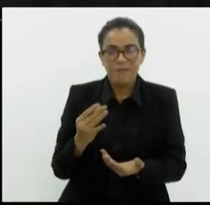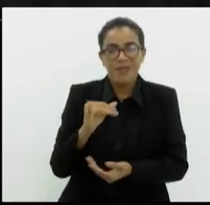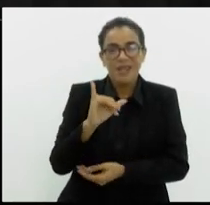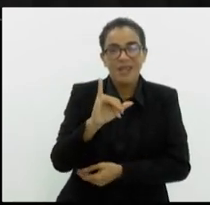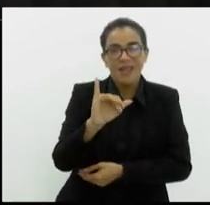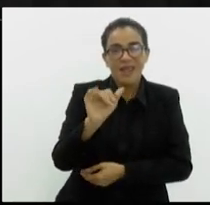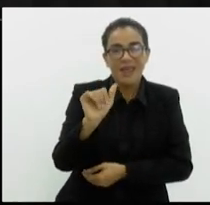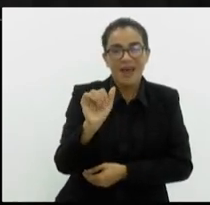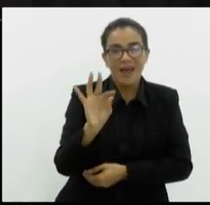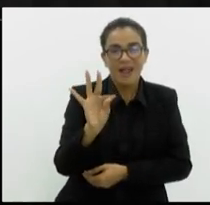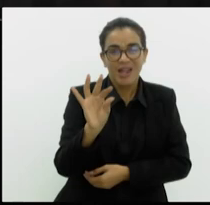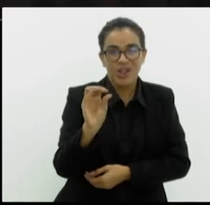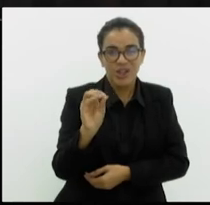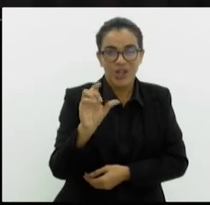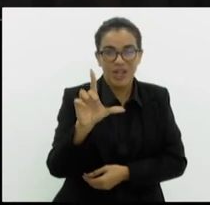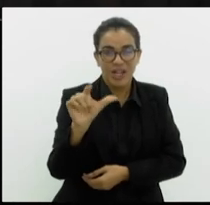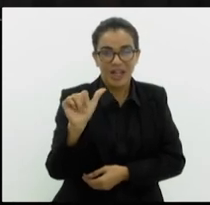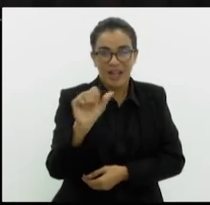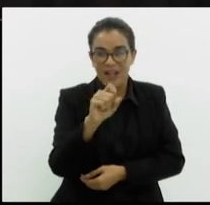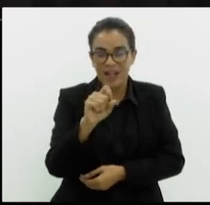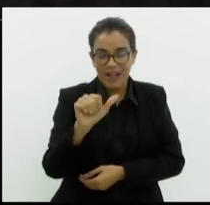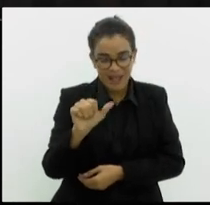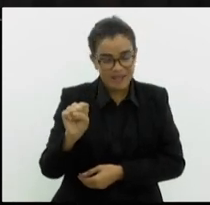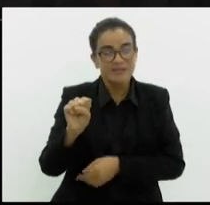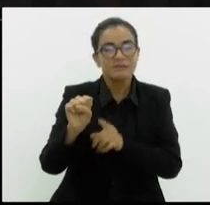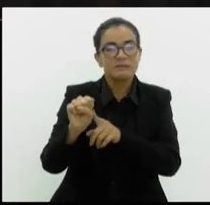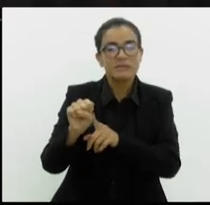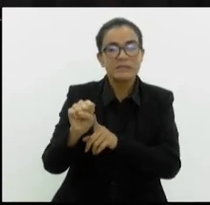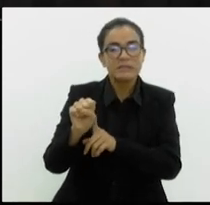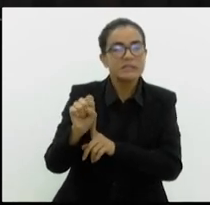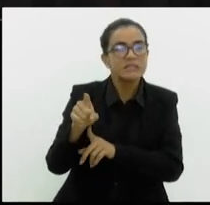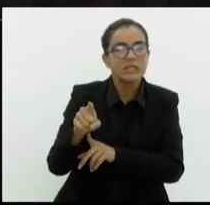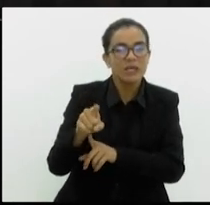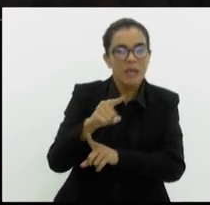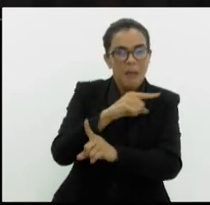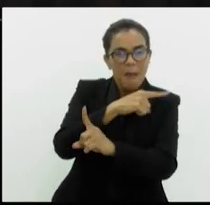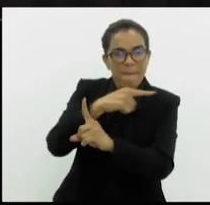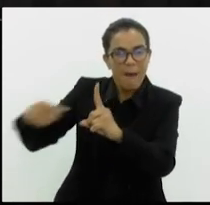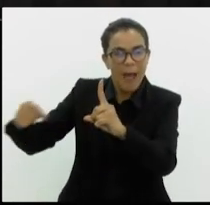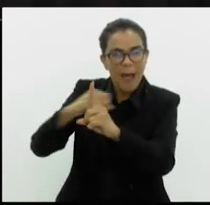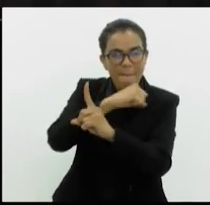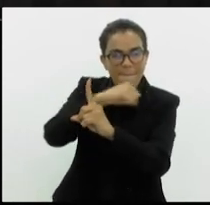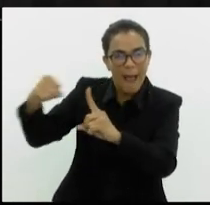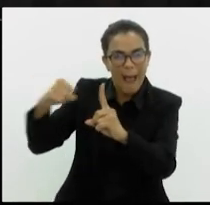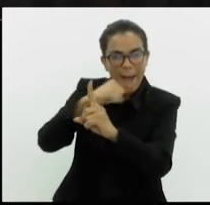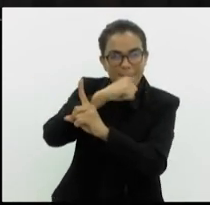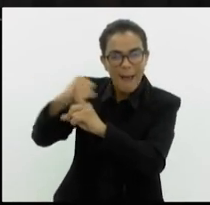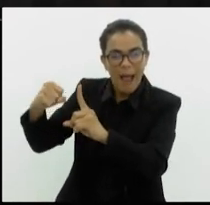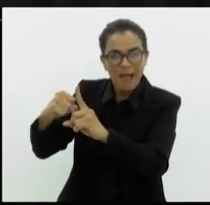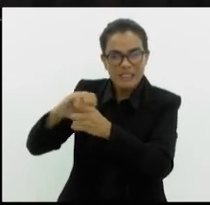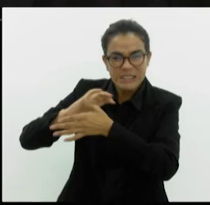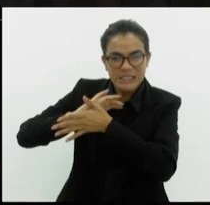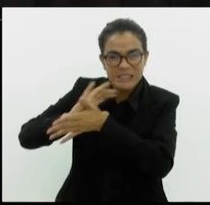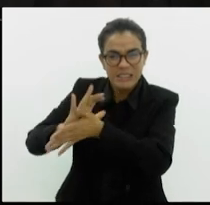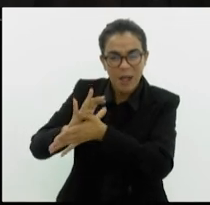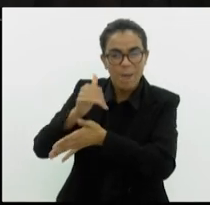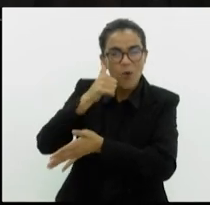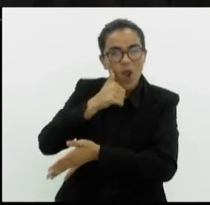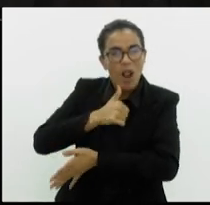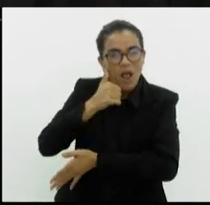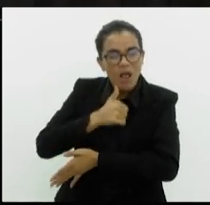tão craques em perseguir, sacrificar suas mulheres, humilhá-las em